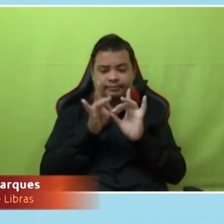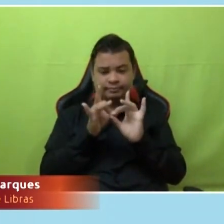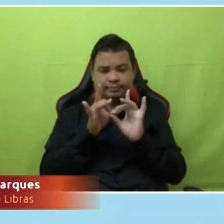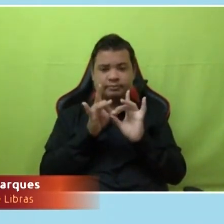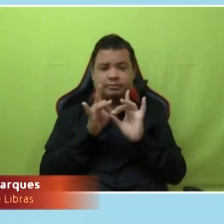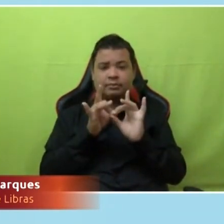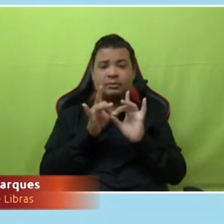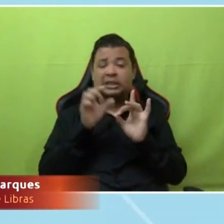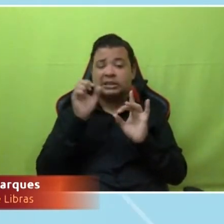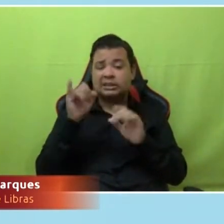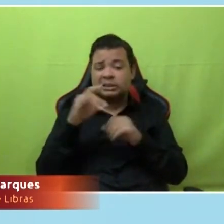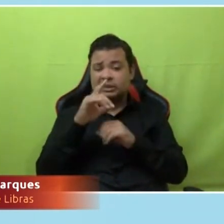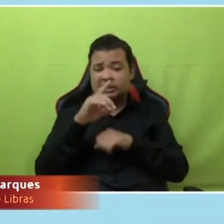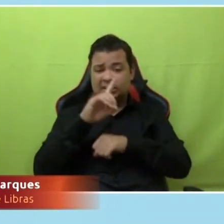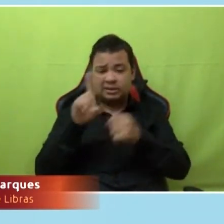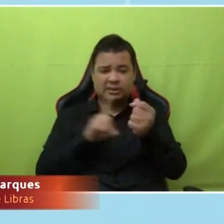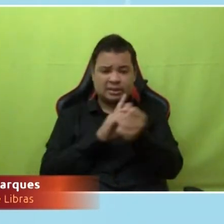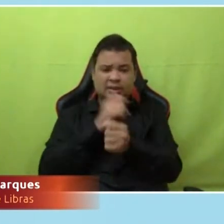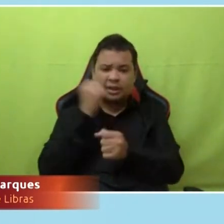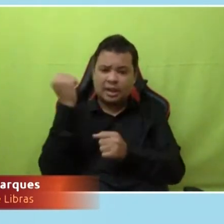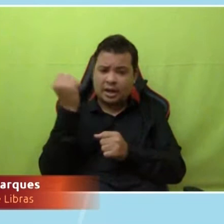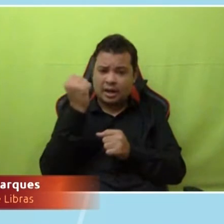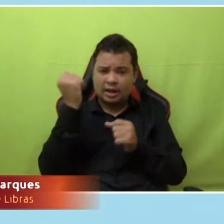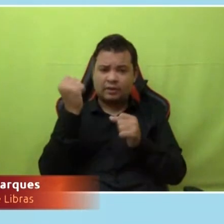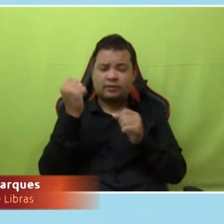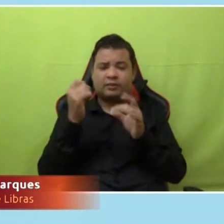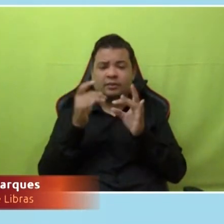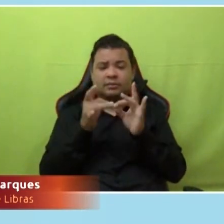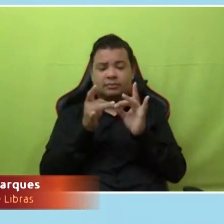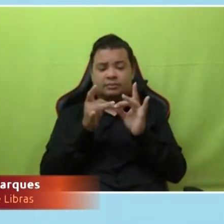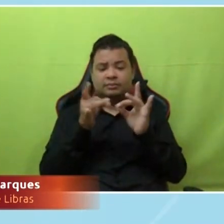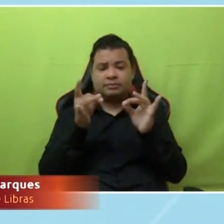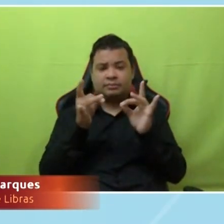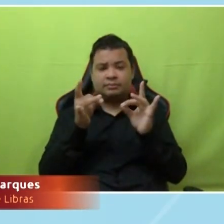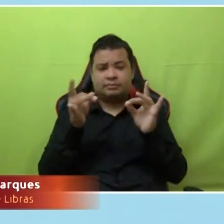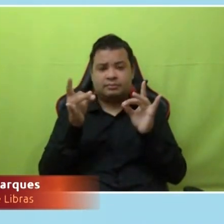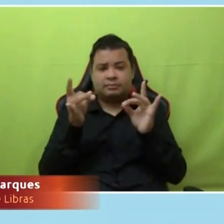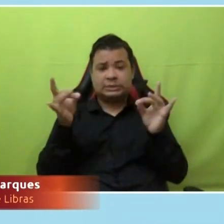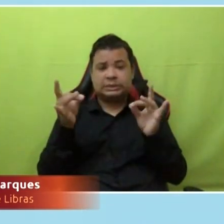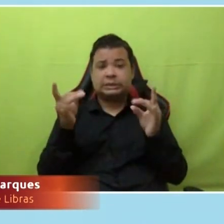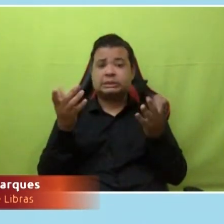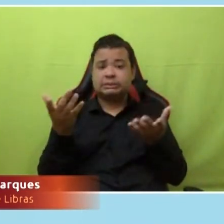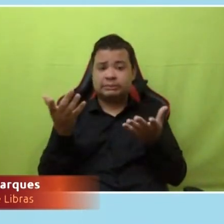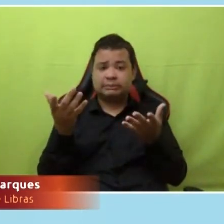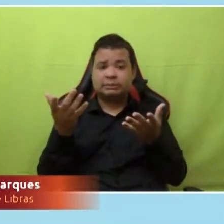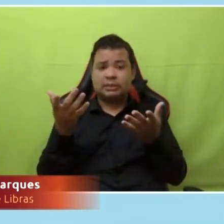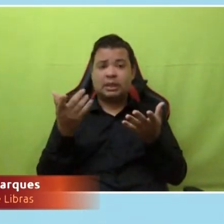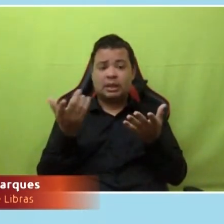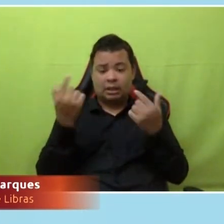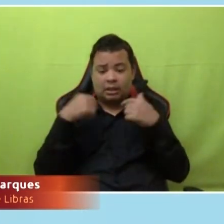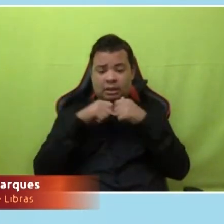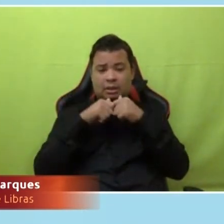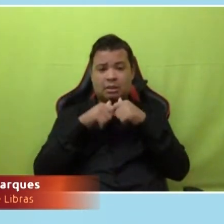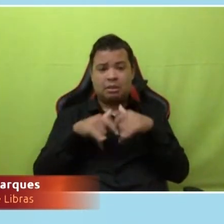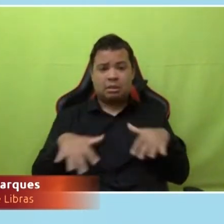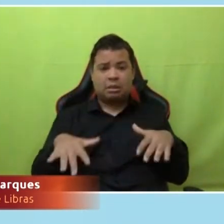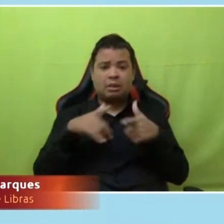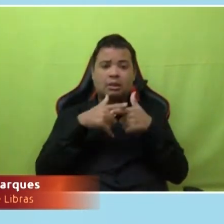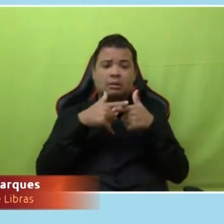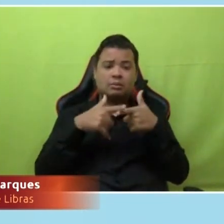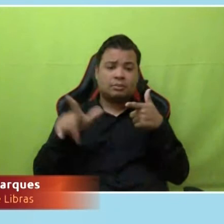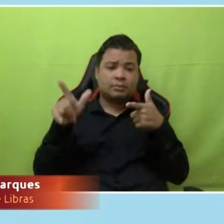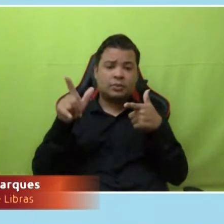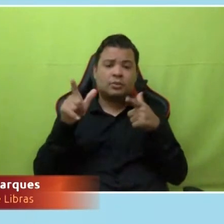aí a parte líquida do sangue começa a extravasar para dentro do nosso corpo. A gente não vê isso. Vai para abdômen, vai para a